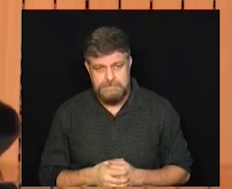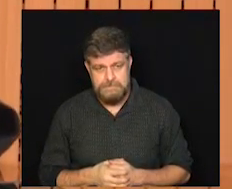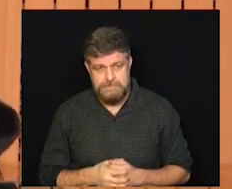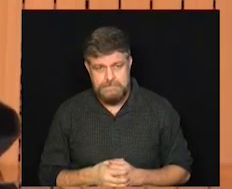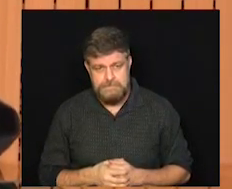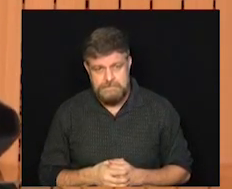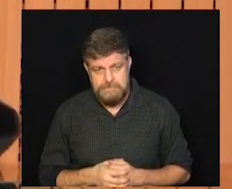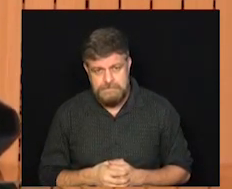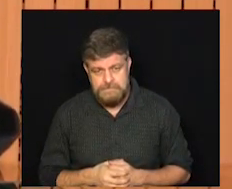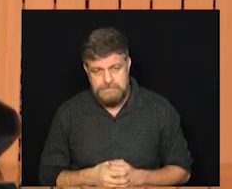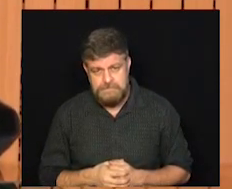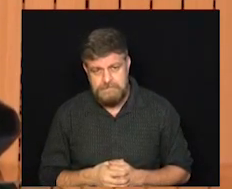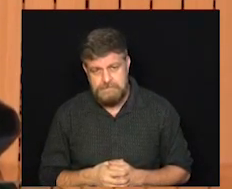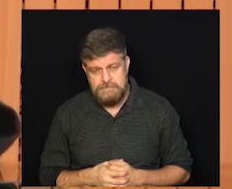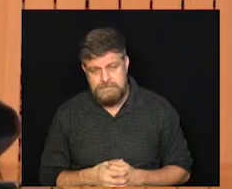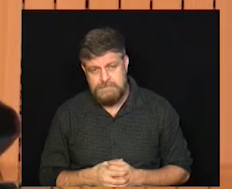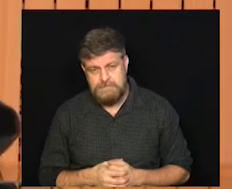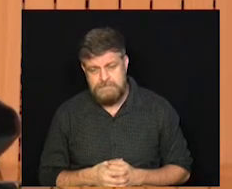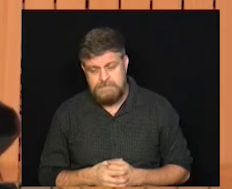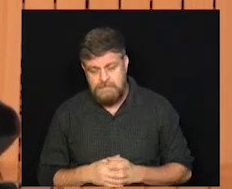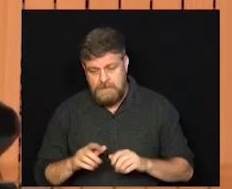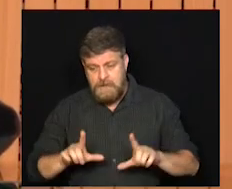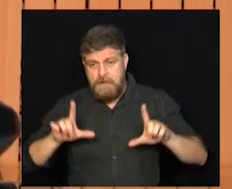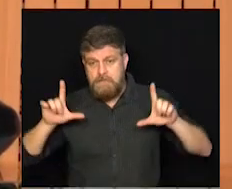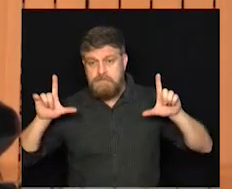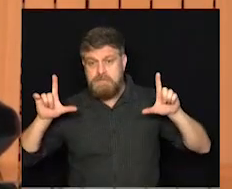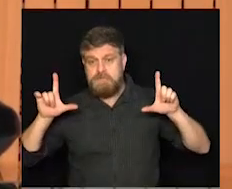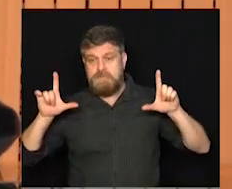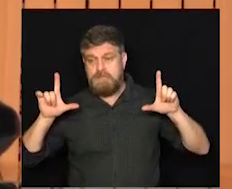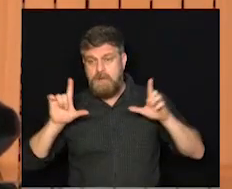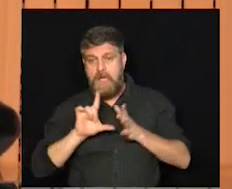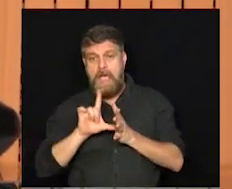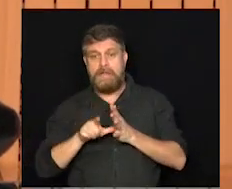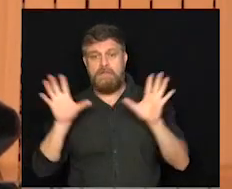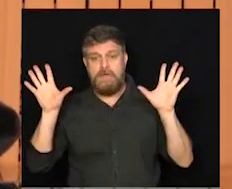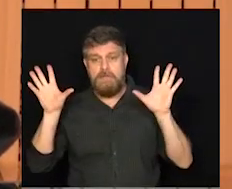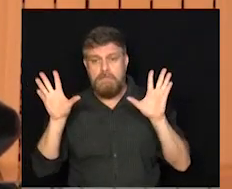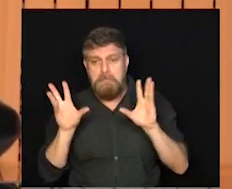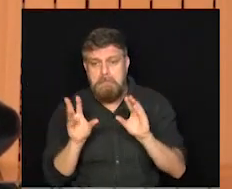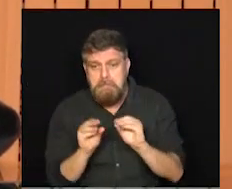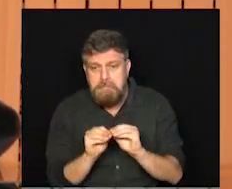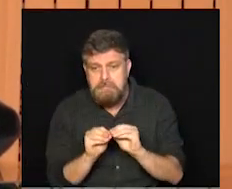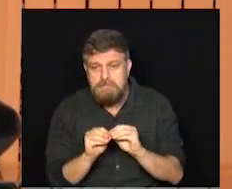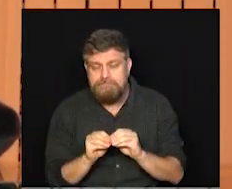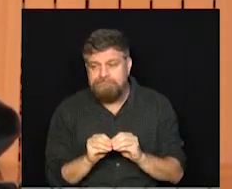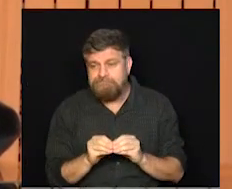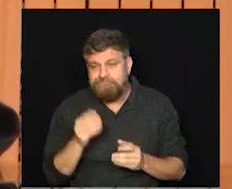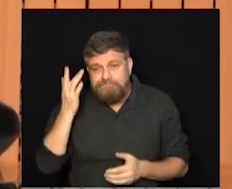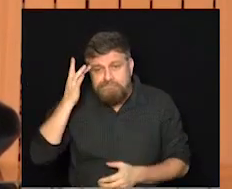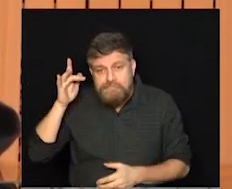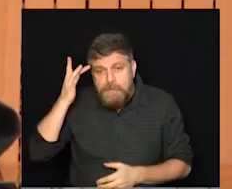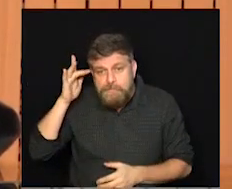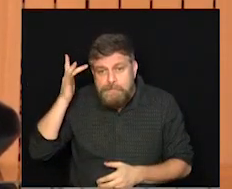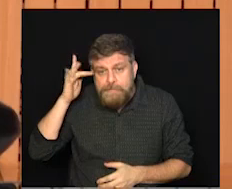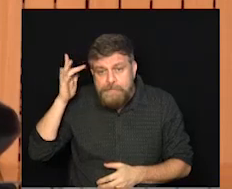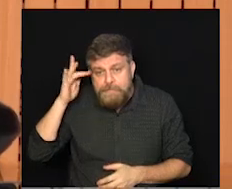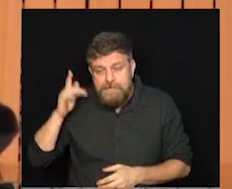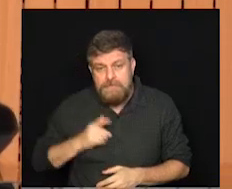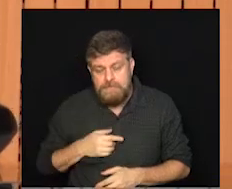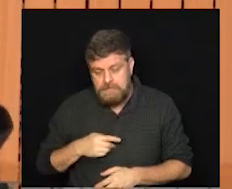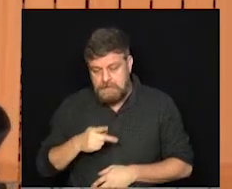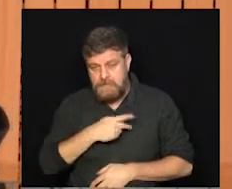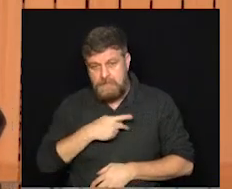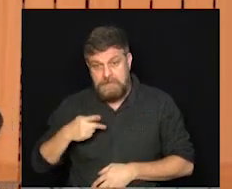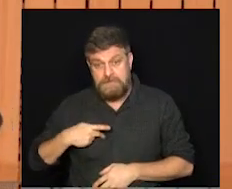Ele abriu a câmera e depois fechou a câmera. Eu não sei se ele está nos ouvindo. Então, enquanto o pastor Valdé se organiza ali,